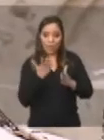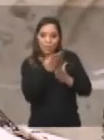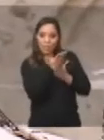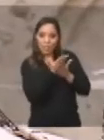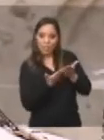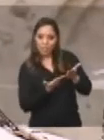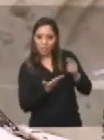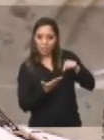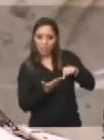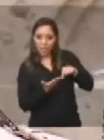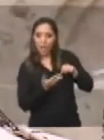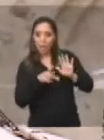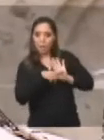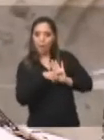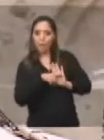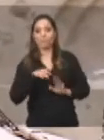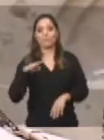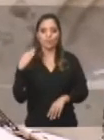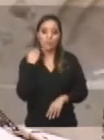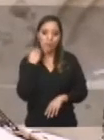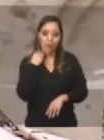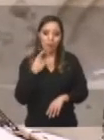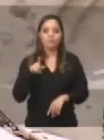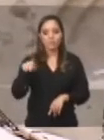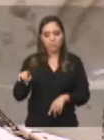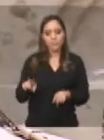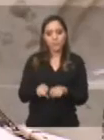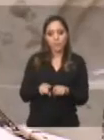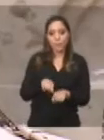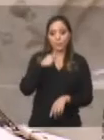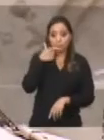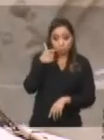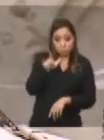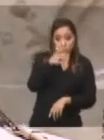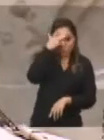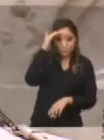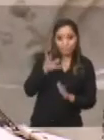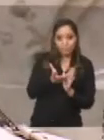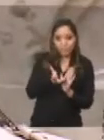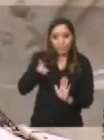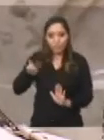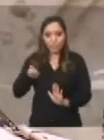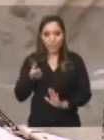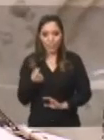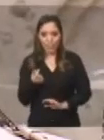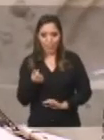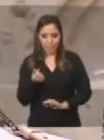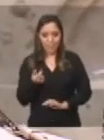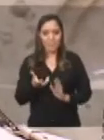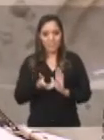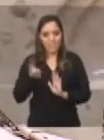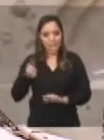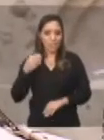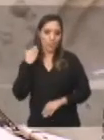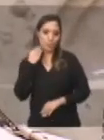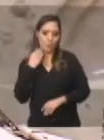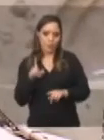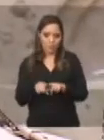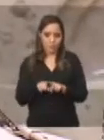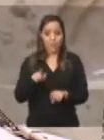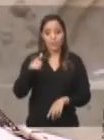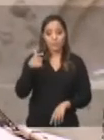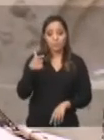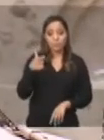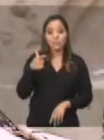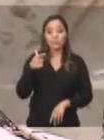Carneiro da Rocha Menezes retirava valores substanciais de seus proventos. Em 24 de 7 de 2000, 3